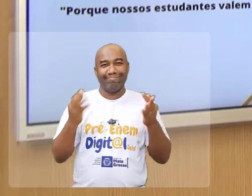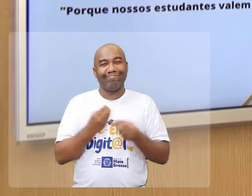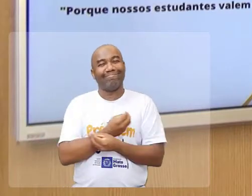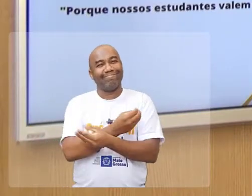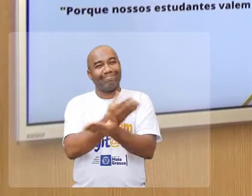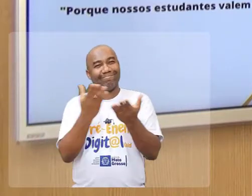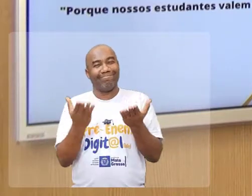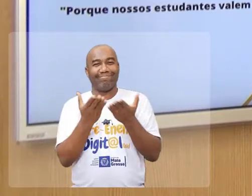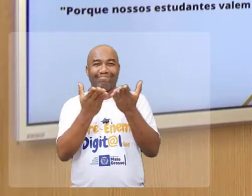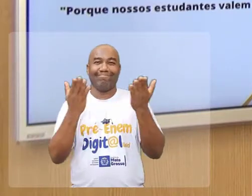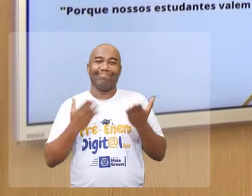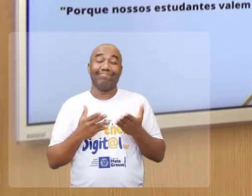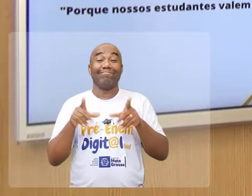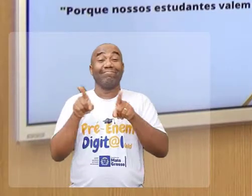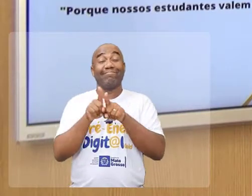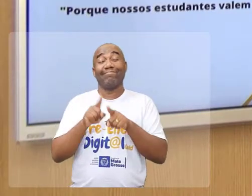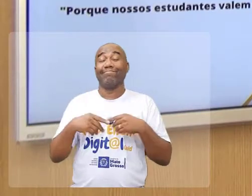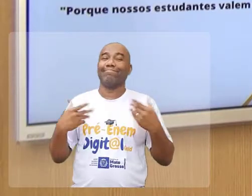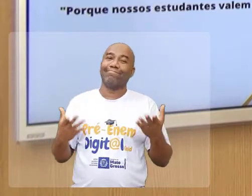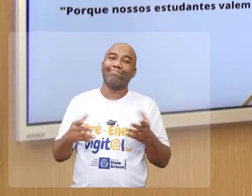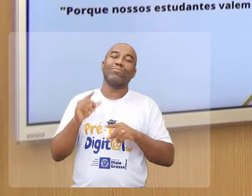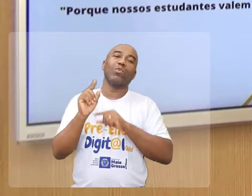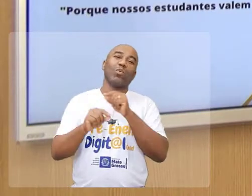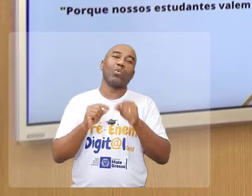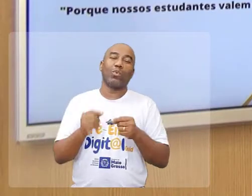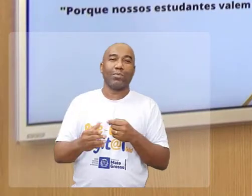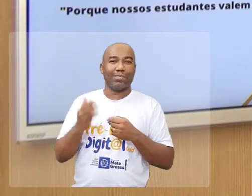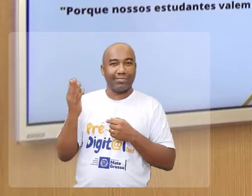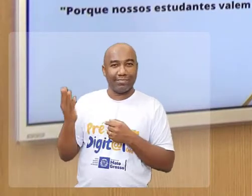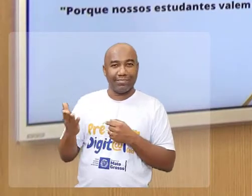sorrisos, agora principalmente com